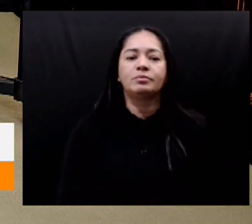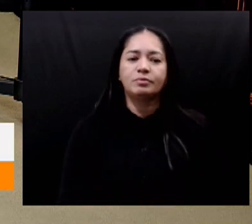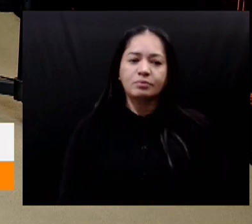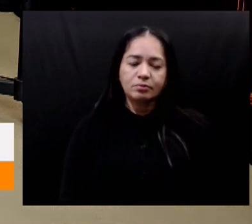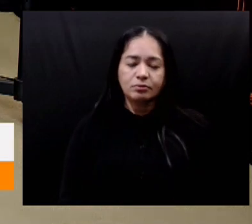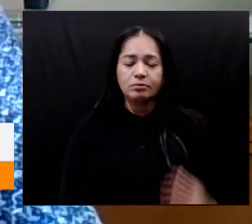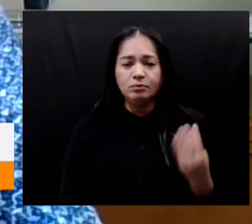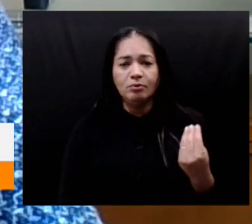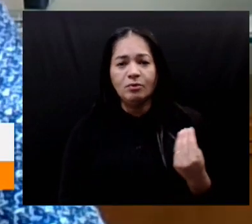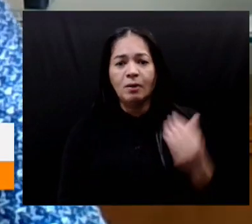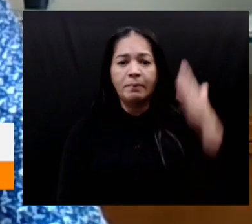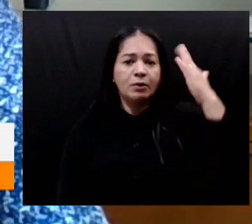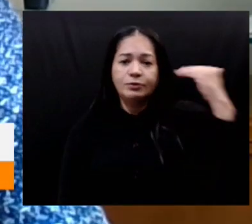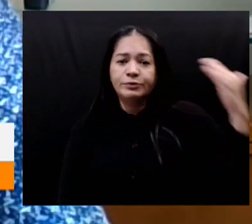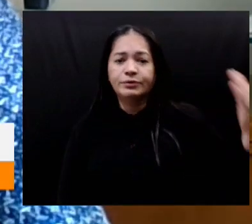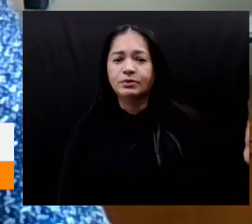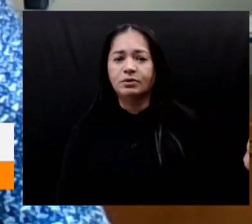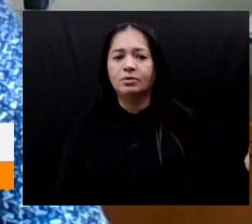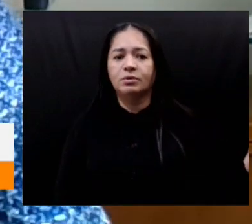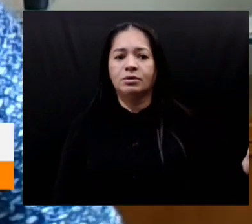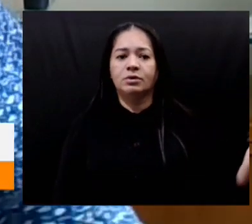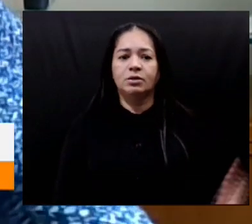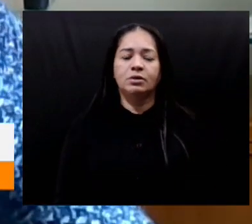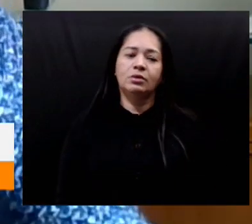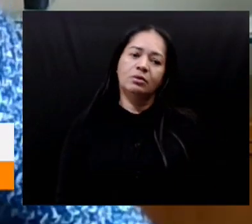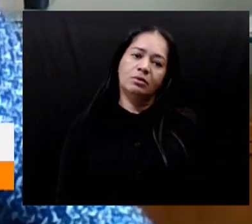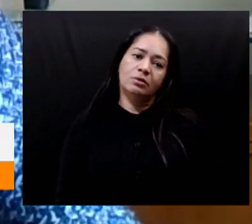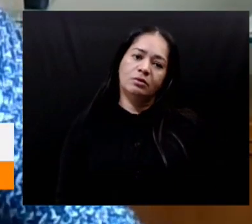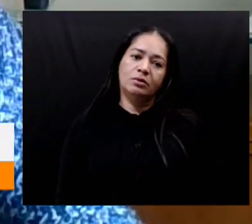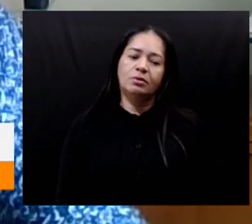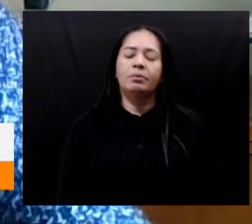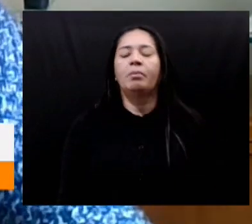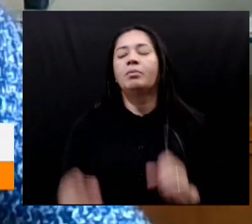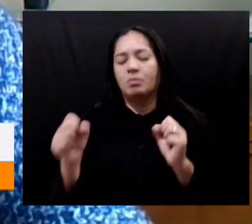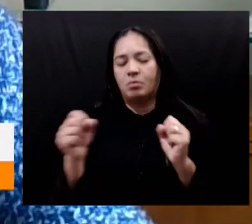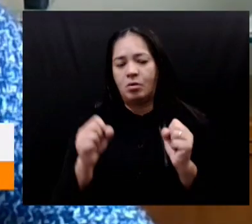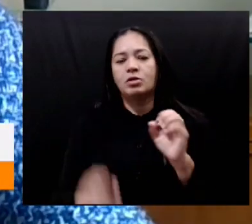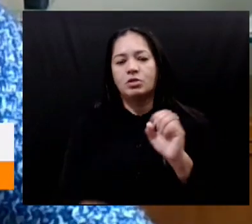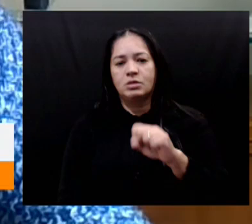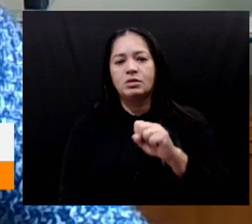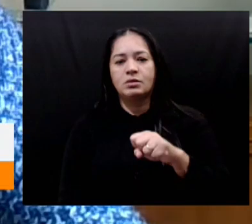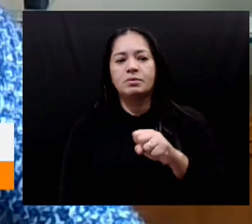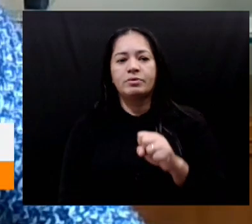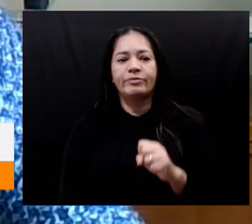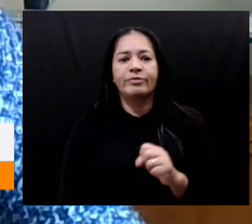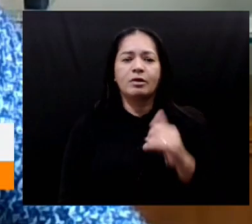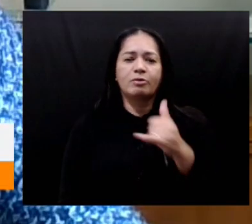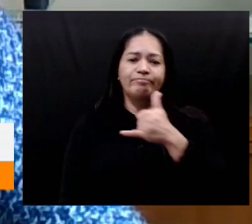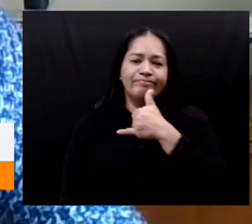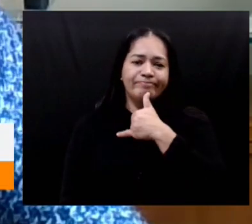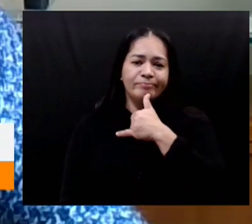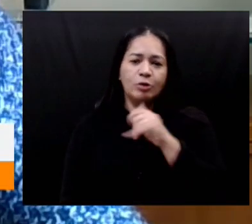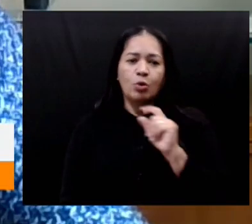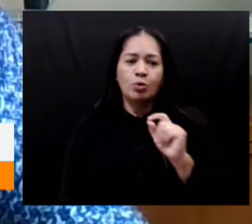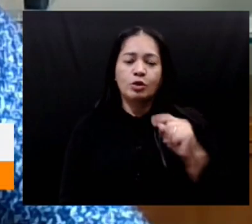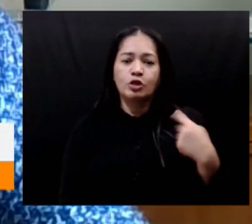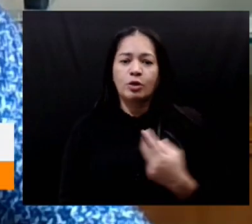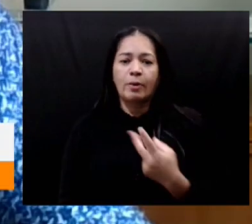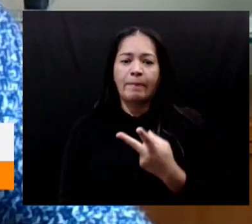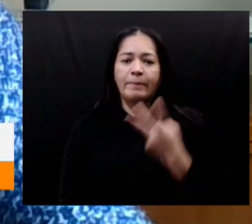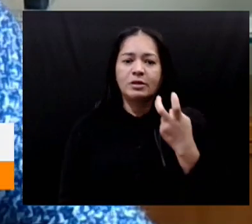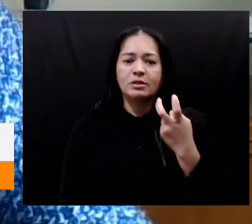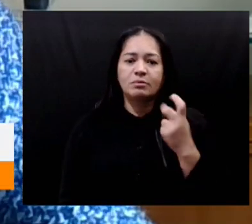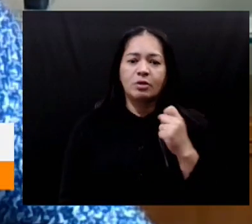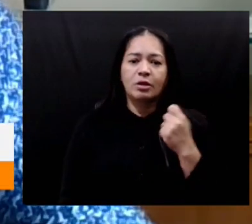sucesso. Seria isso. Pode. E é muito triste a gente ver que, às vezes, algumas